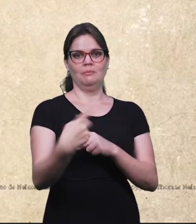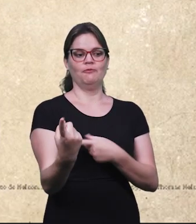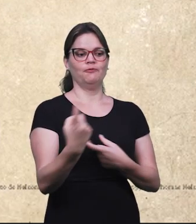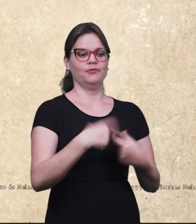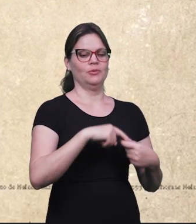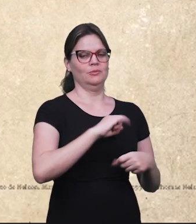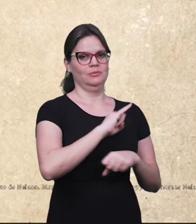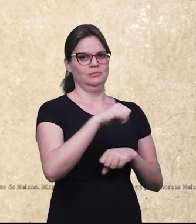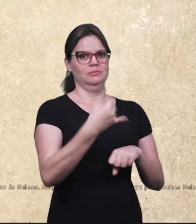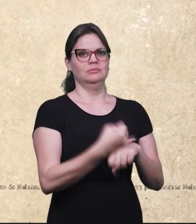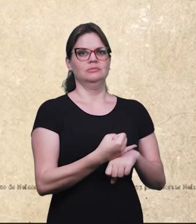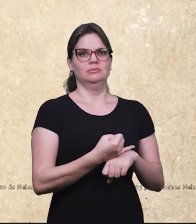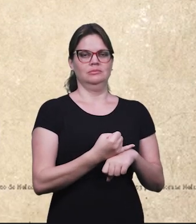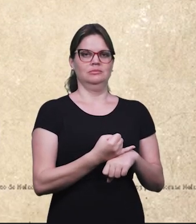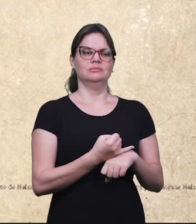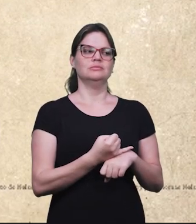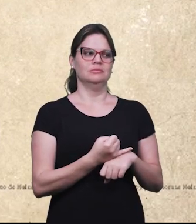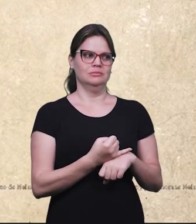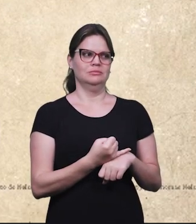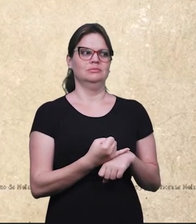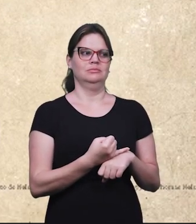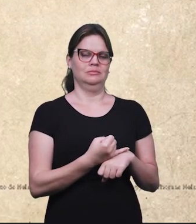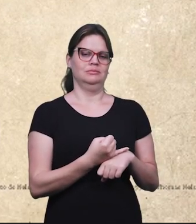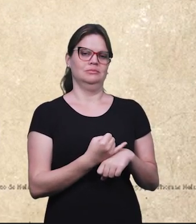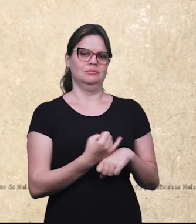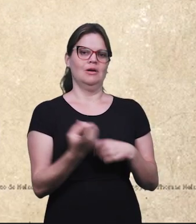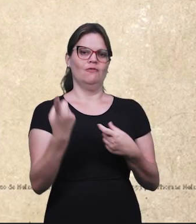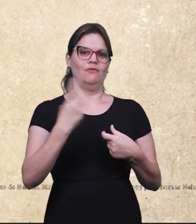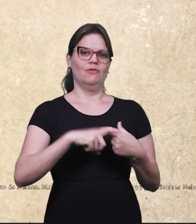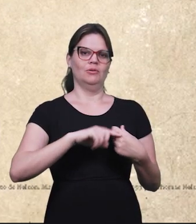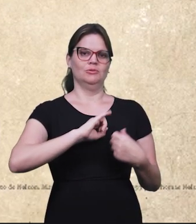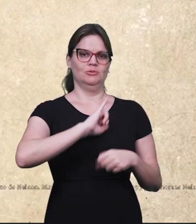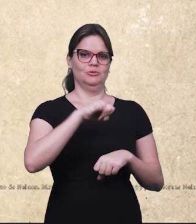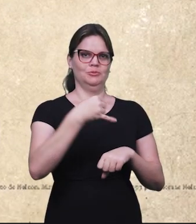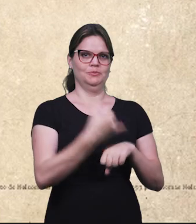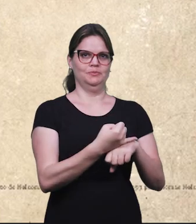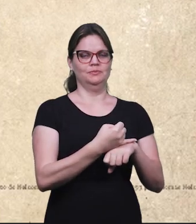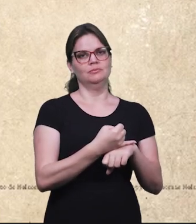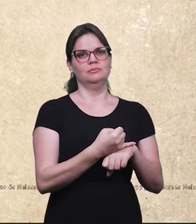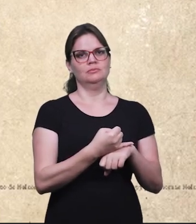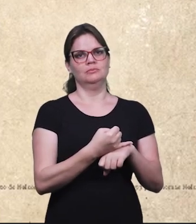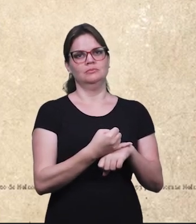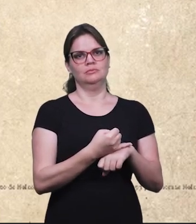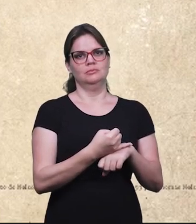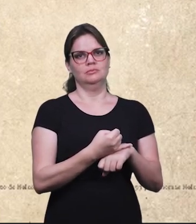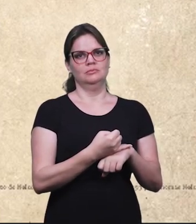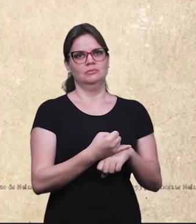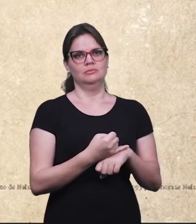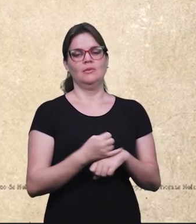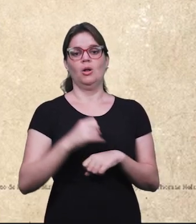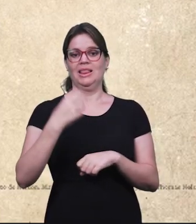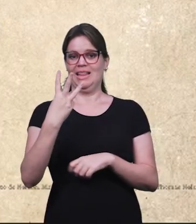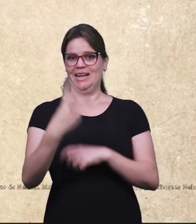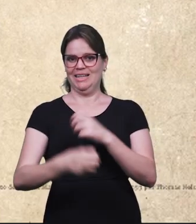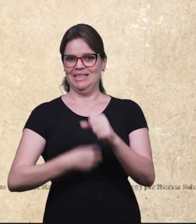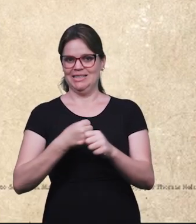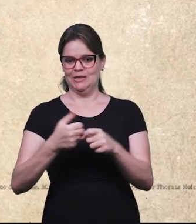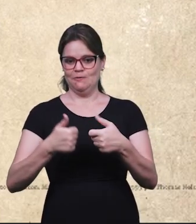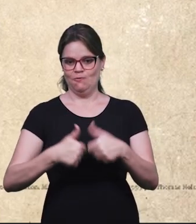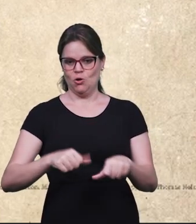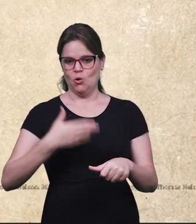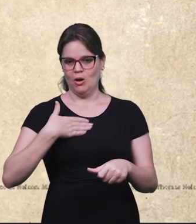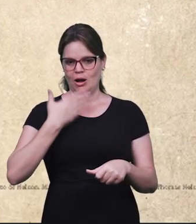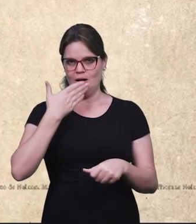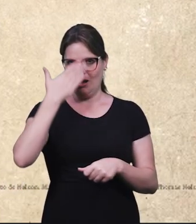o termo aqui usado é voltou a Jerusalém. Depois de 3 anos foi a Jerusalém, 14